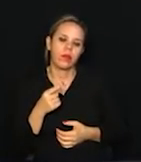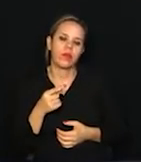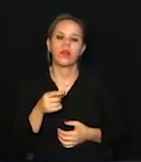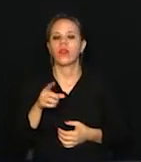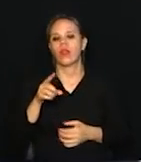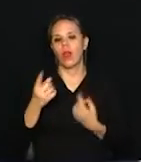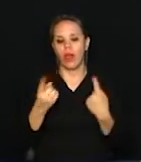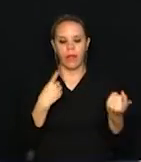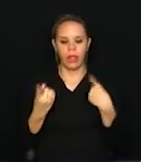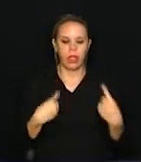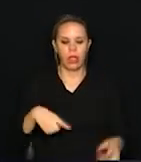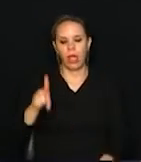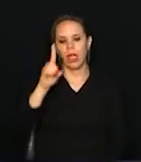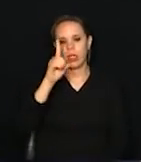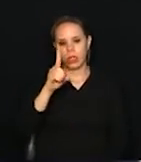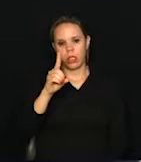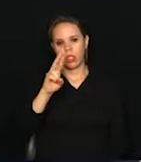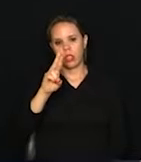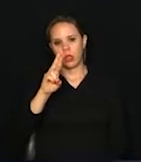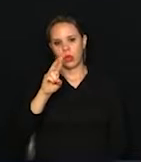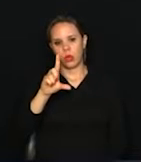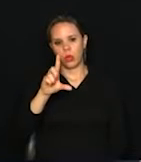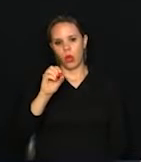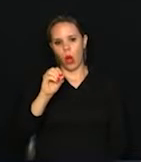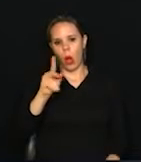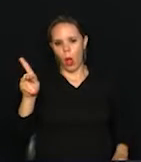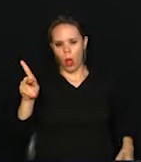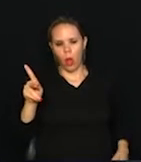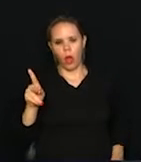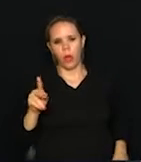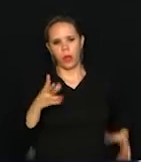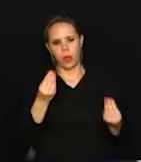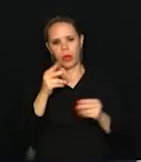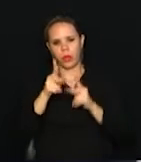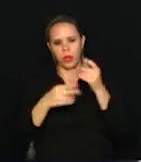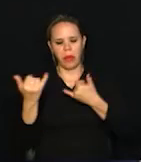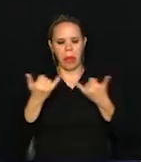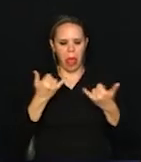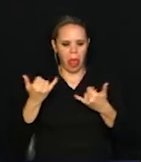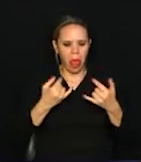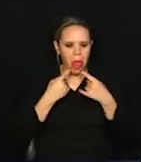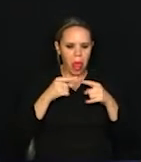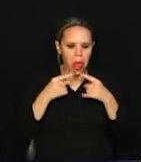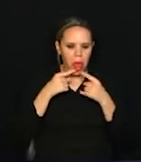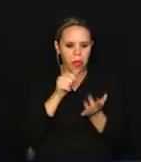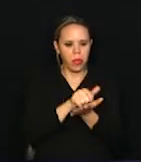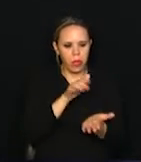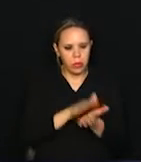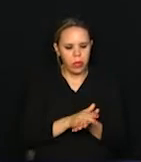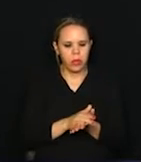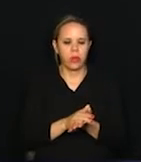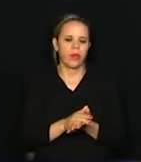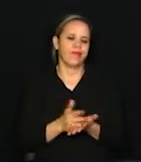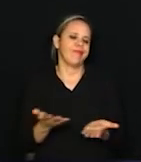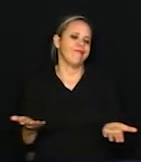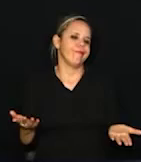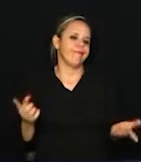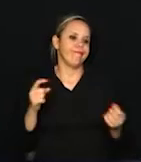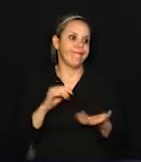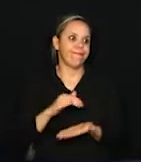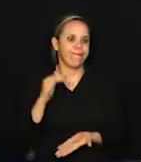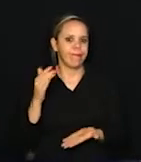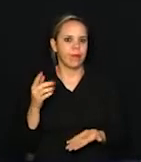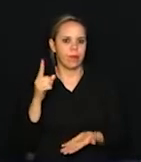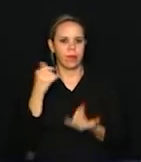Dunlop, vários depoimentos que nós ouvimos dos moradores, que eu